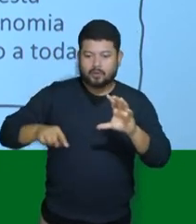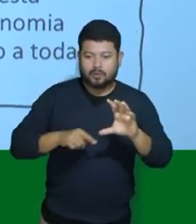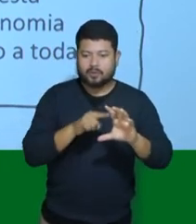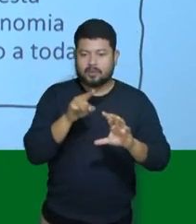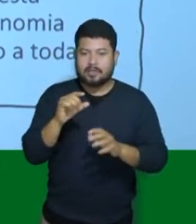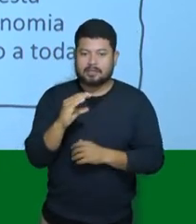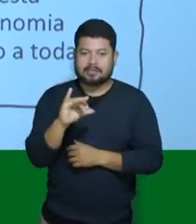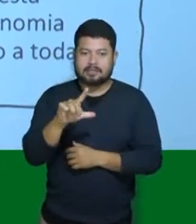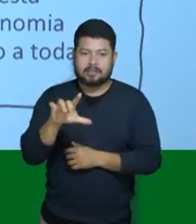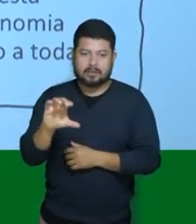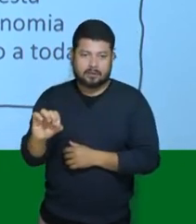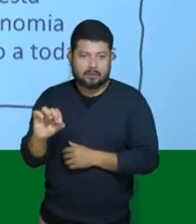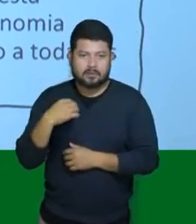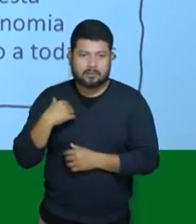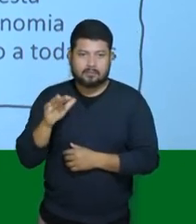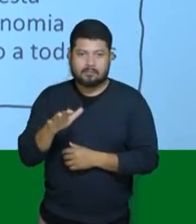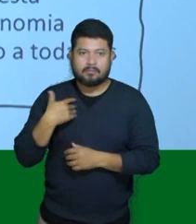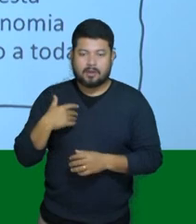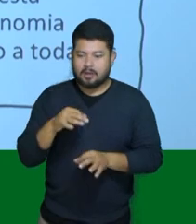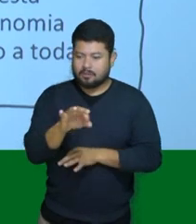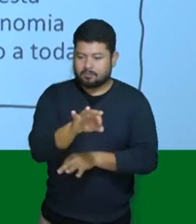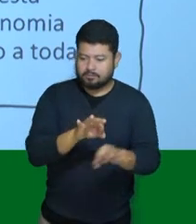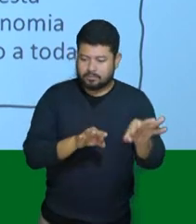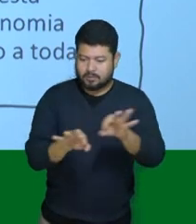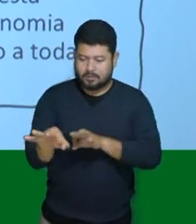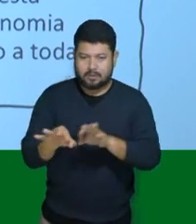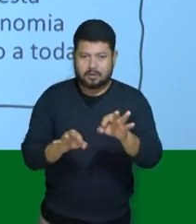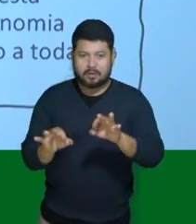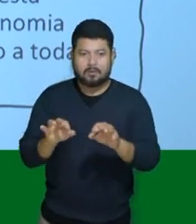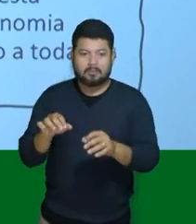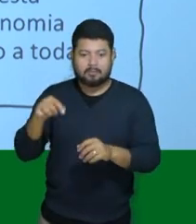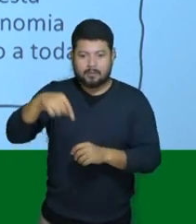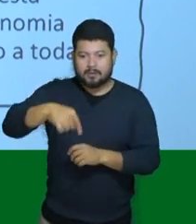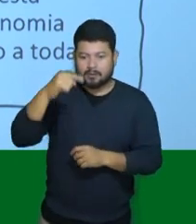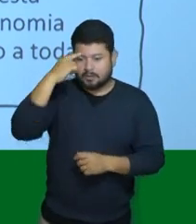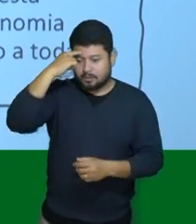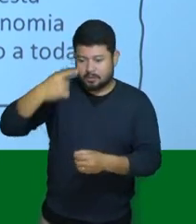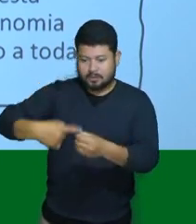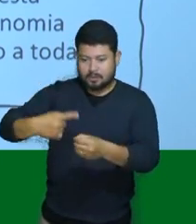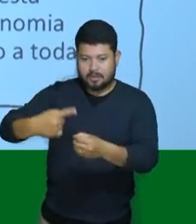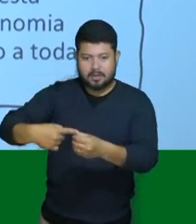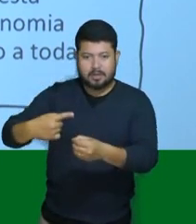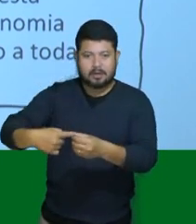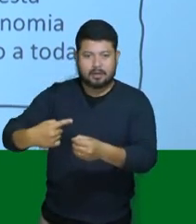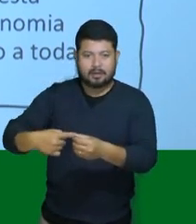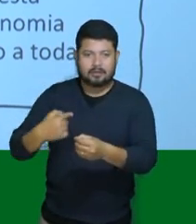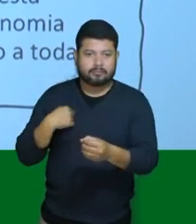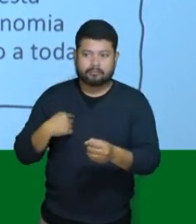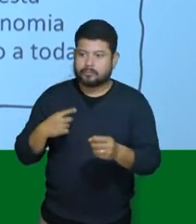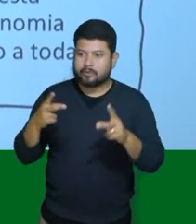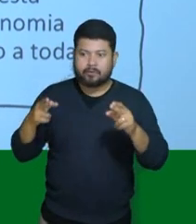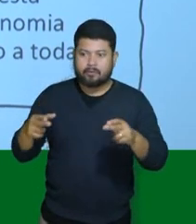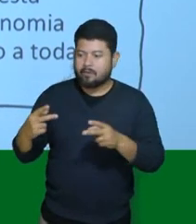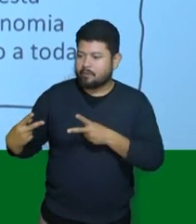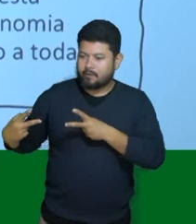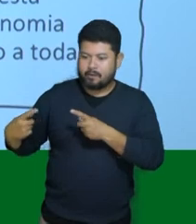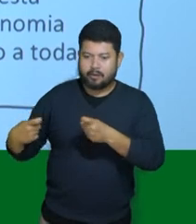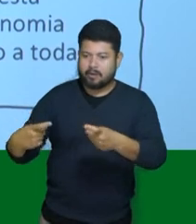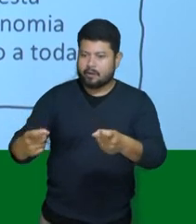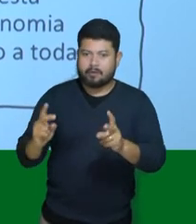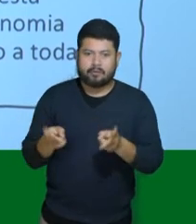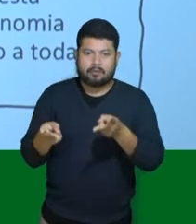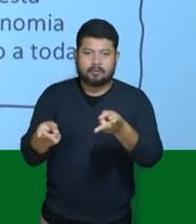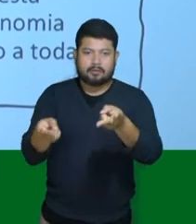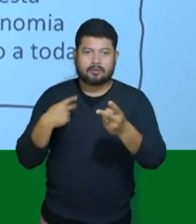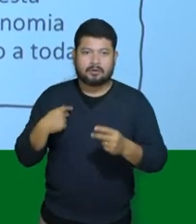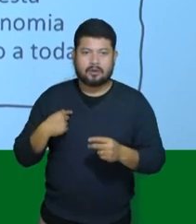de planejamento urbano, a gente não saiu ainda do pós-guerra. Infelizmente, nós ainda estamos... Vamos põe mais uma faixa, constrói